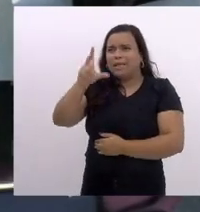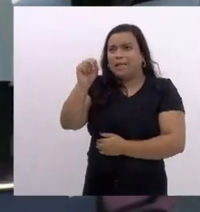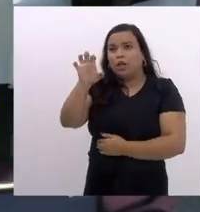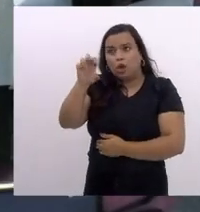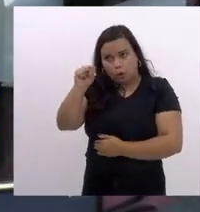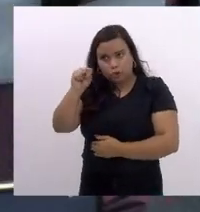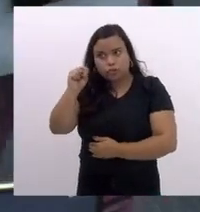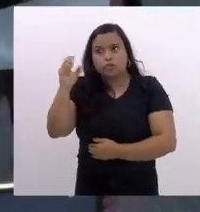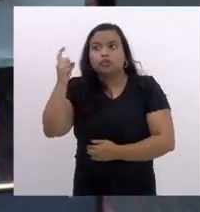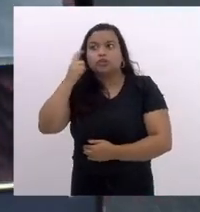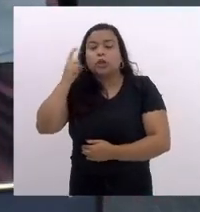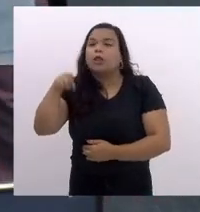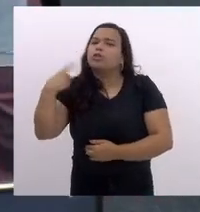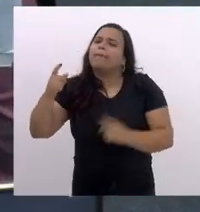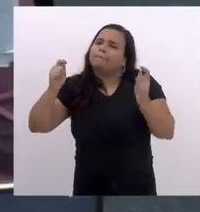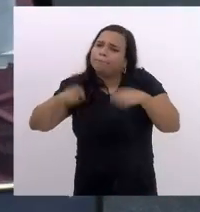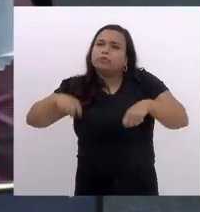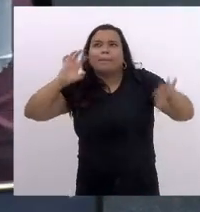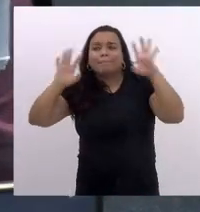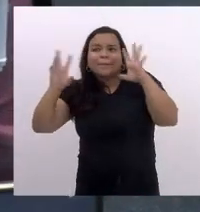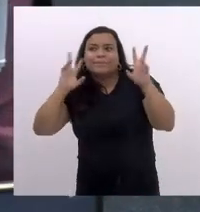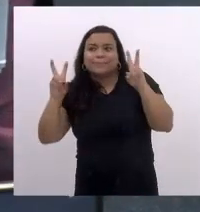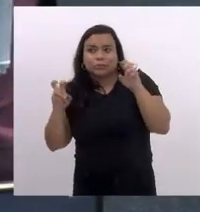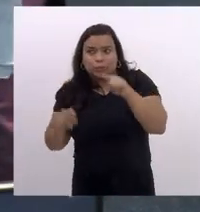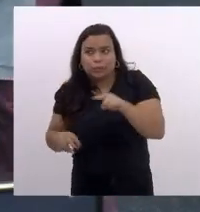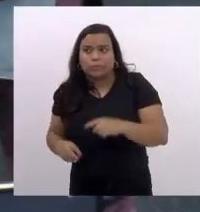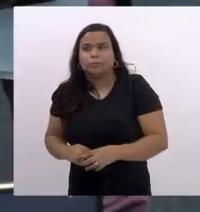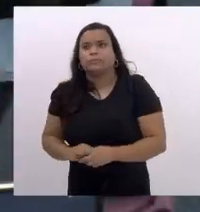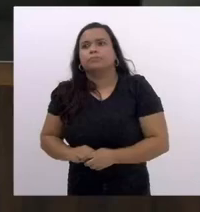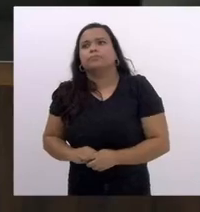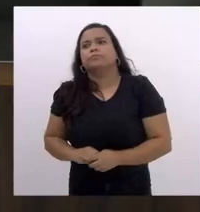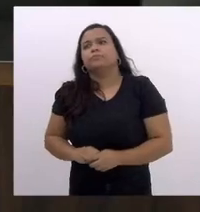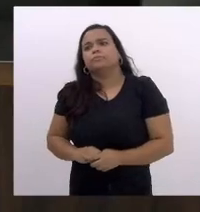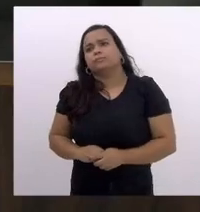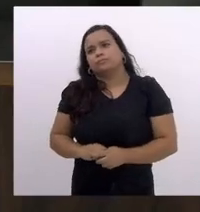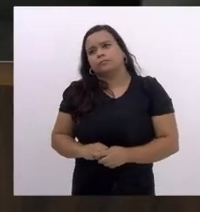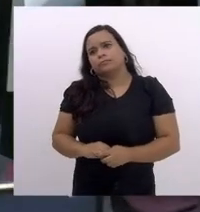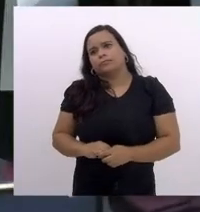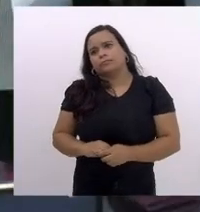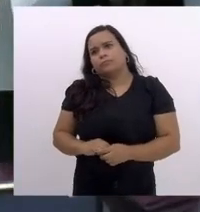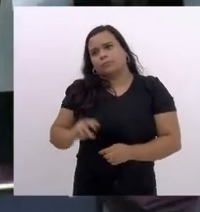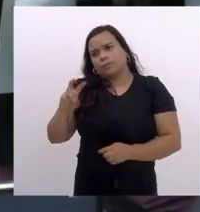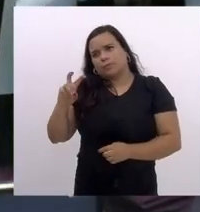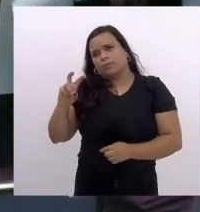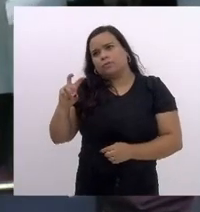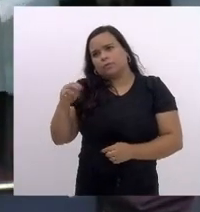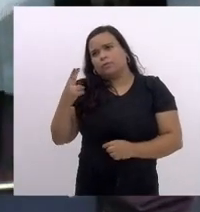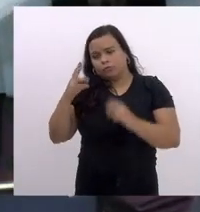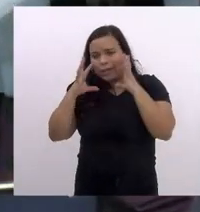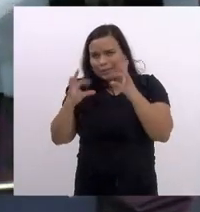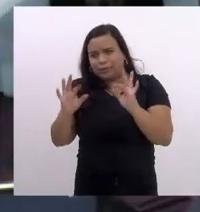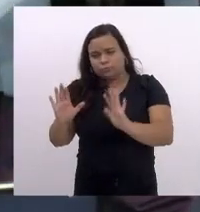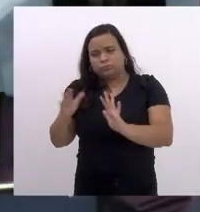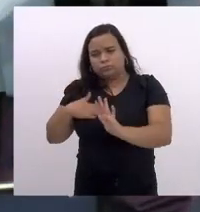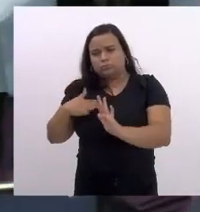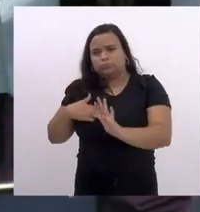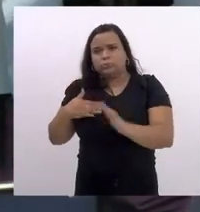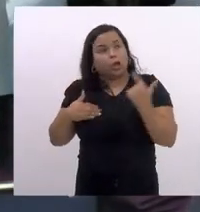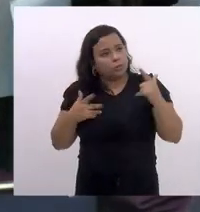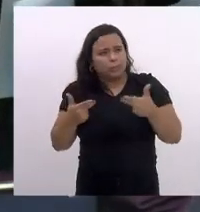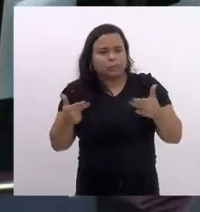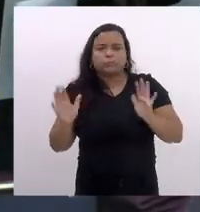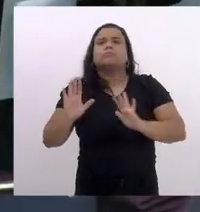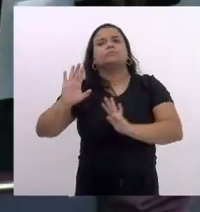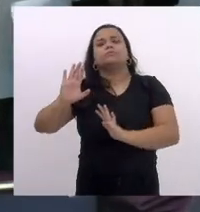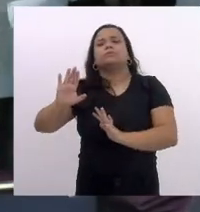gente podia trabalhar com alguns critérios. São duas coisas, nós estamos agora falando... Não, eu vou chegar lá, estou lembrando o seguinte, que no